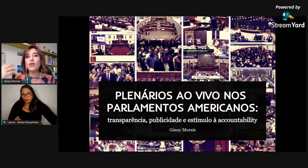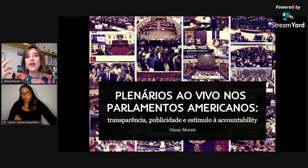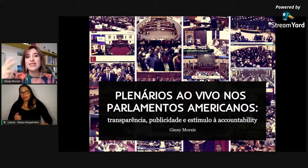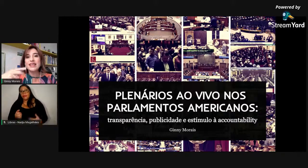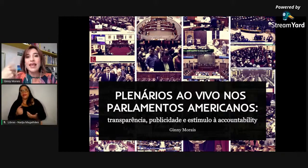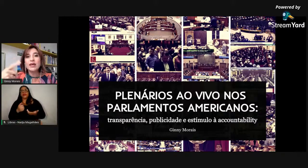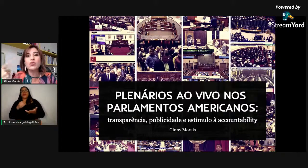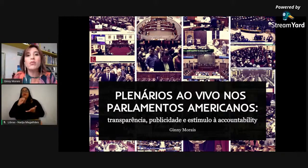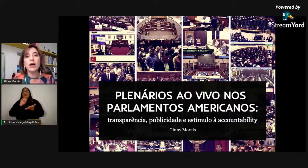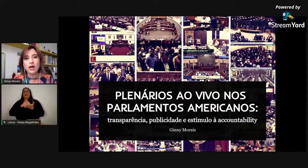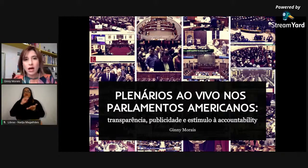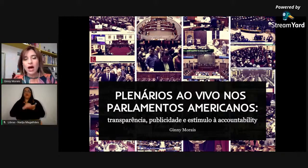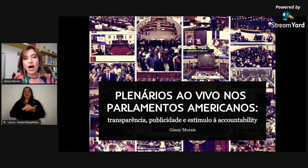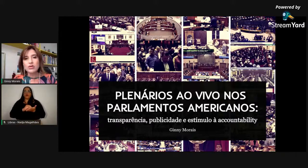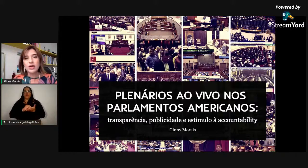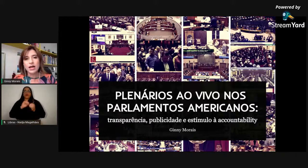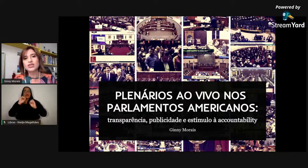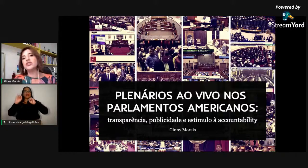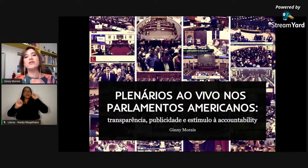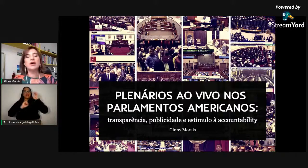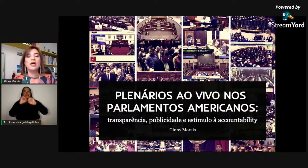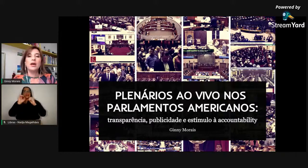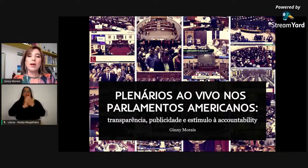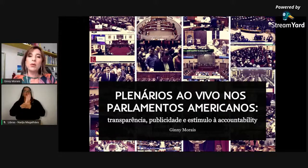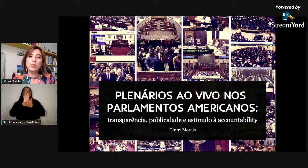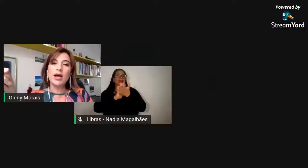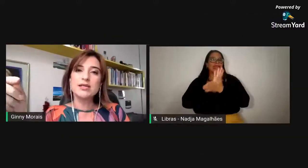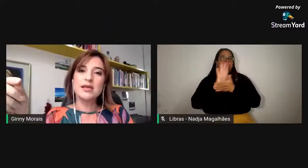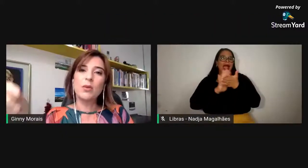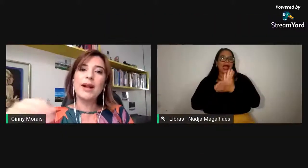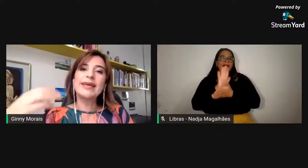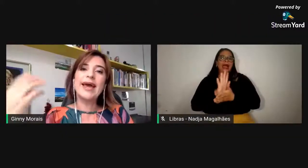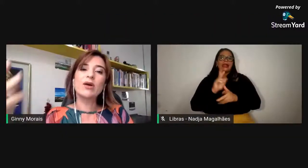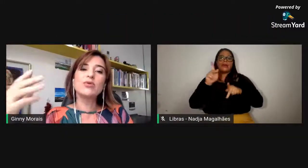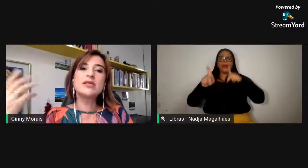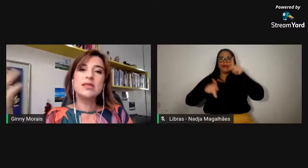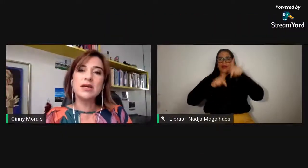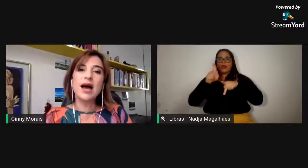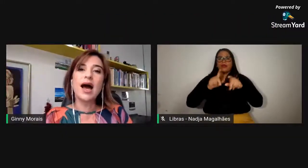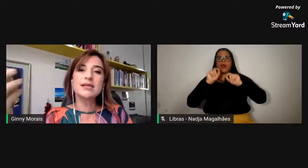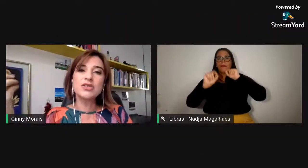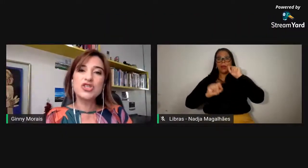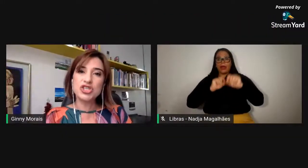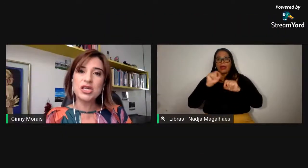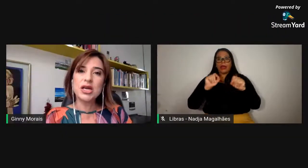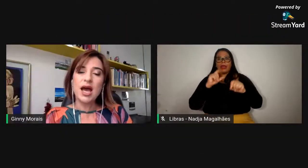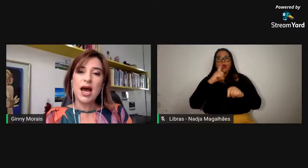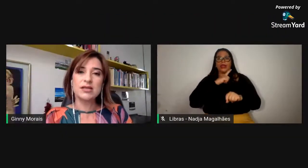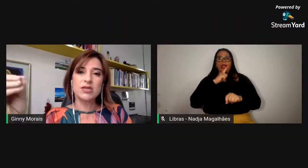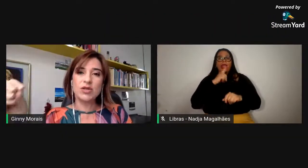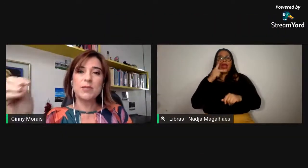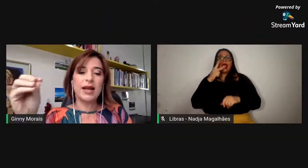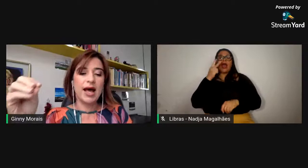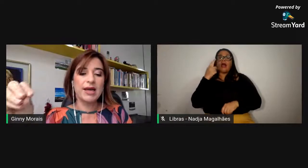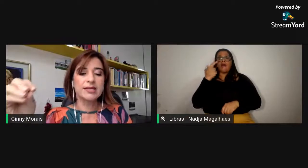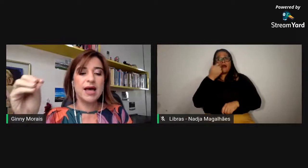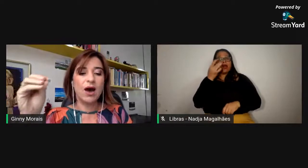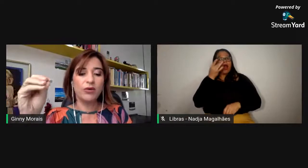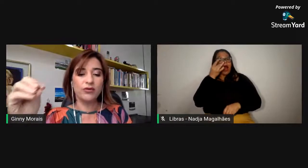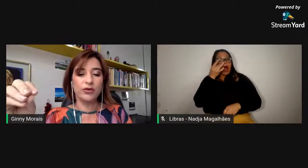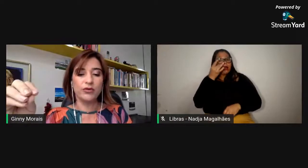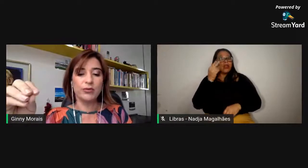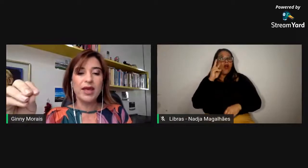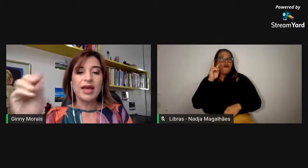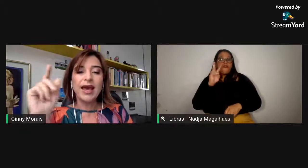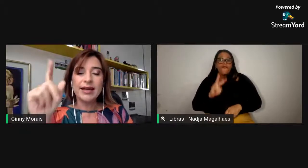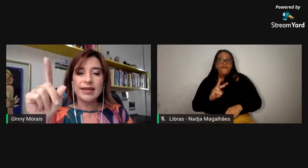que não oferecem nenhuma alternativa para a população, para que ela consiga assistir às sessões plenárias